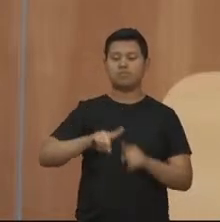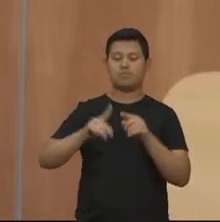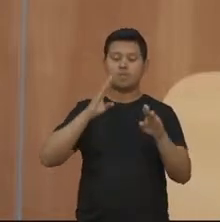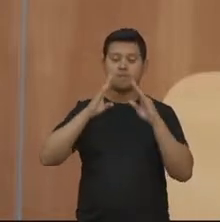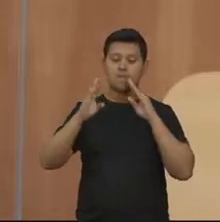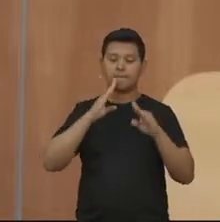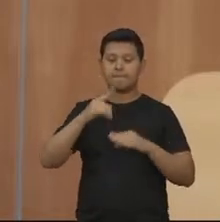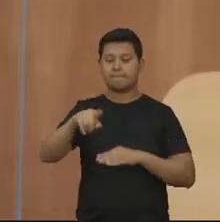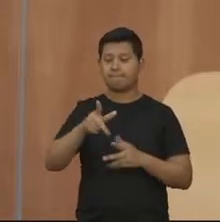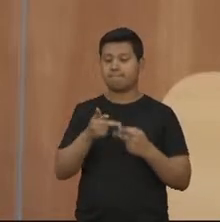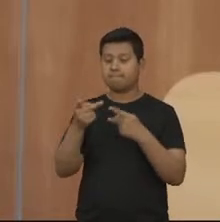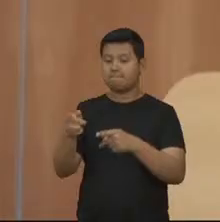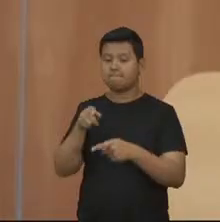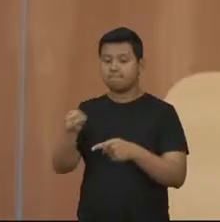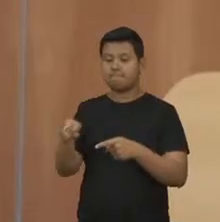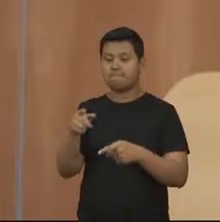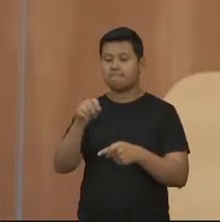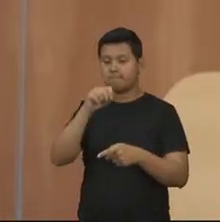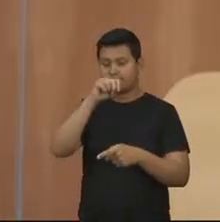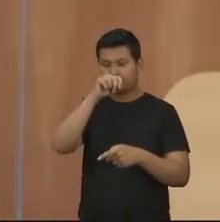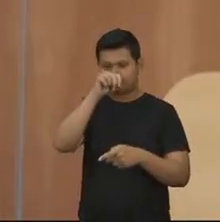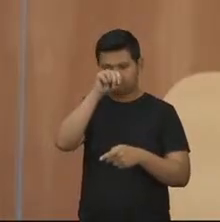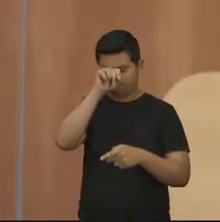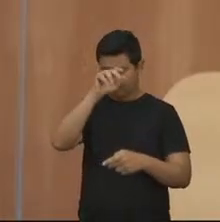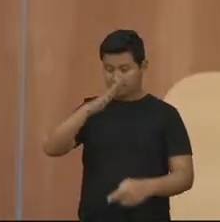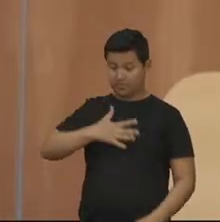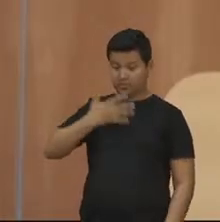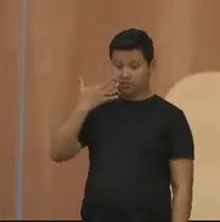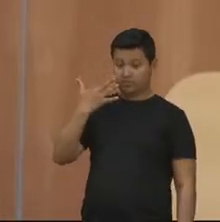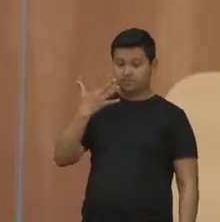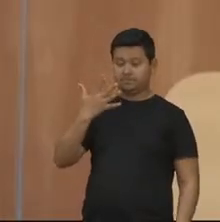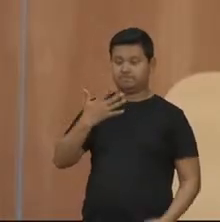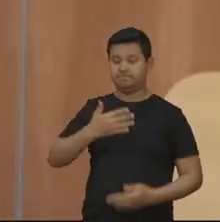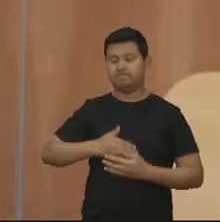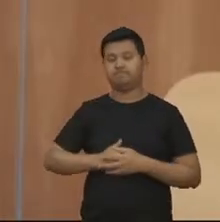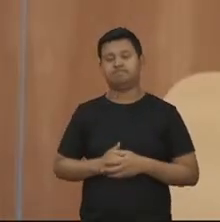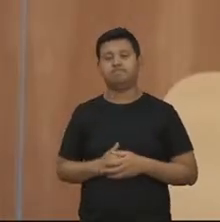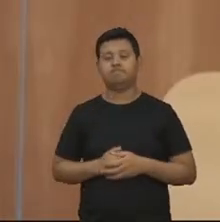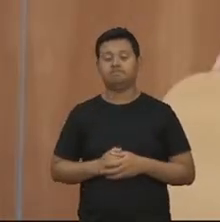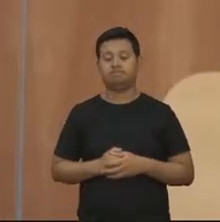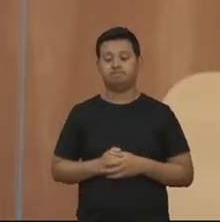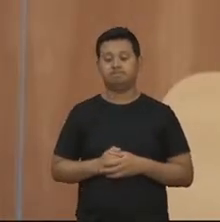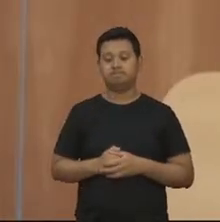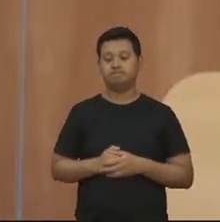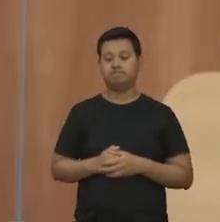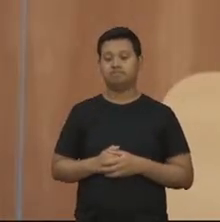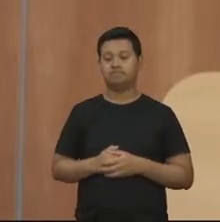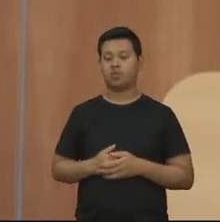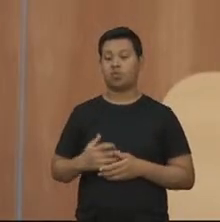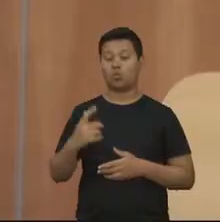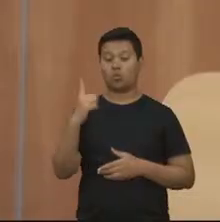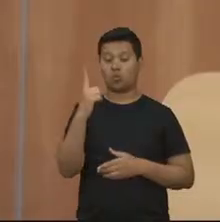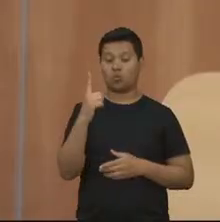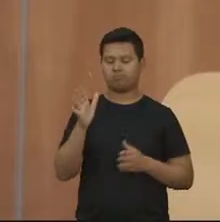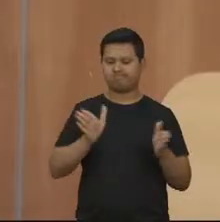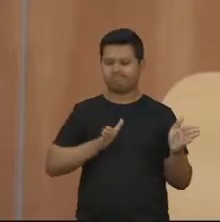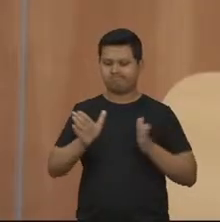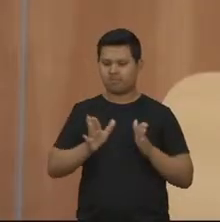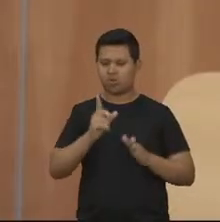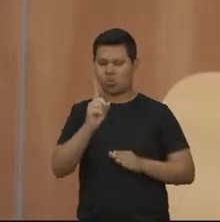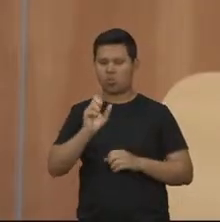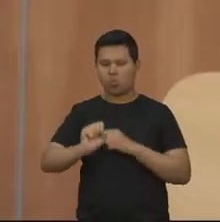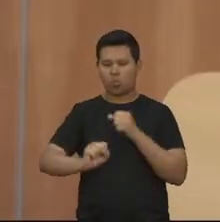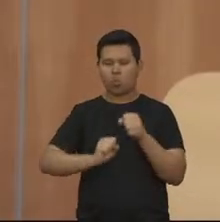Nessa visita, eu fiquei surpreso ao ver que há mais de um ano,